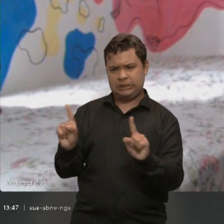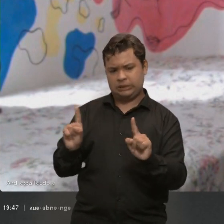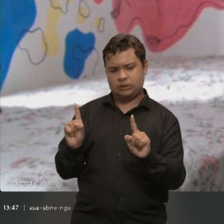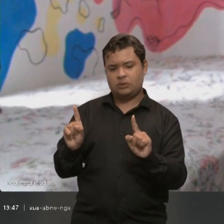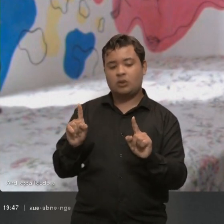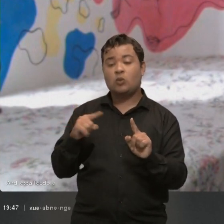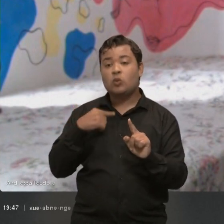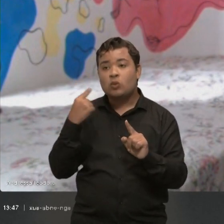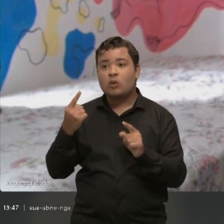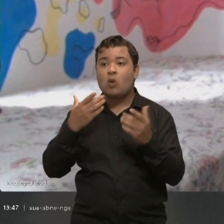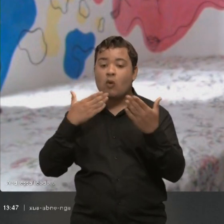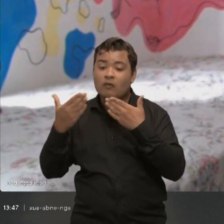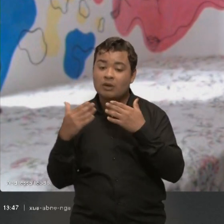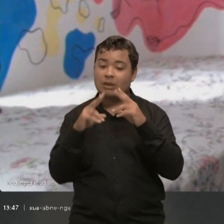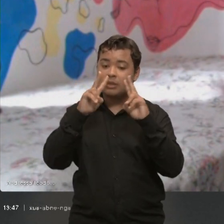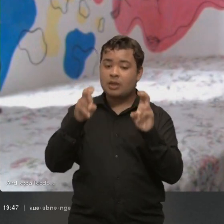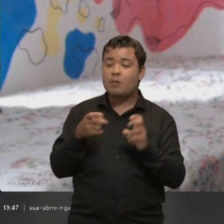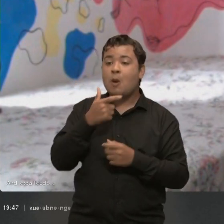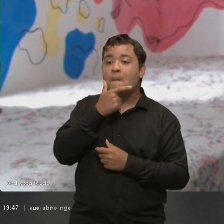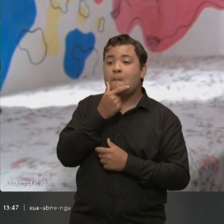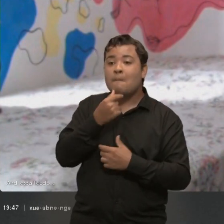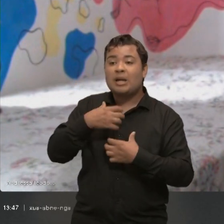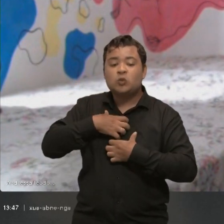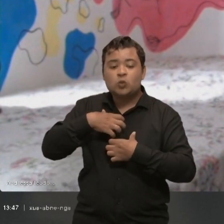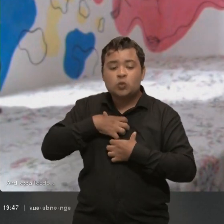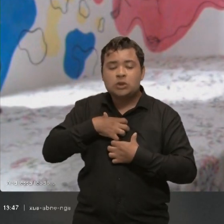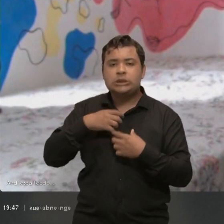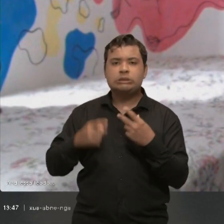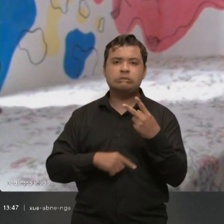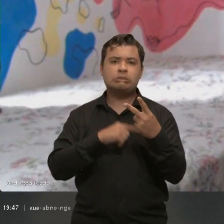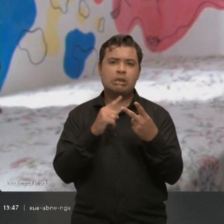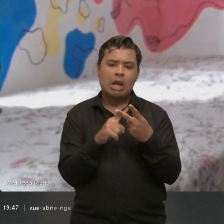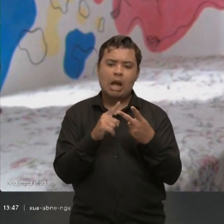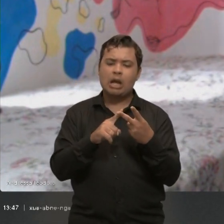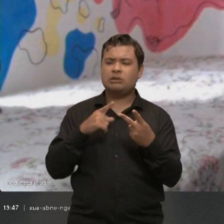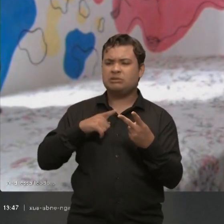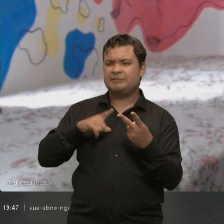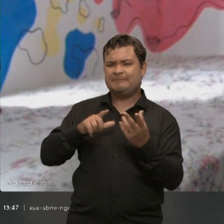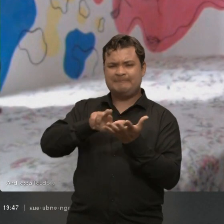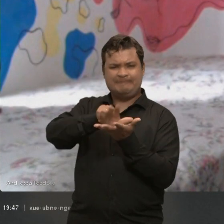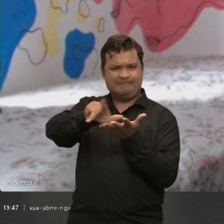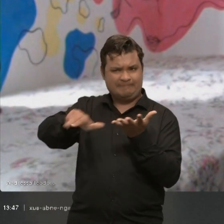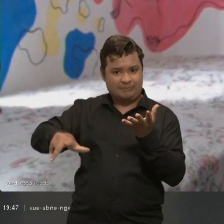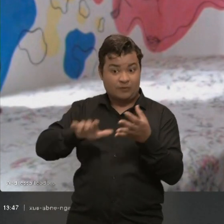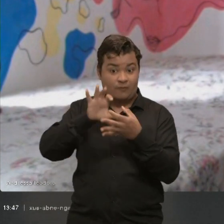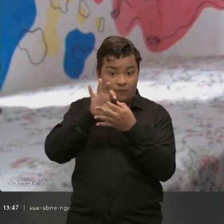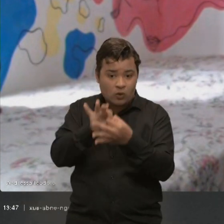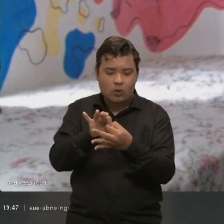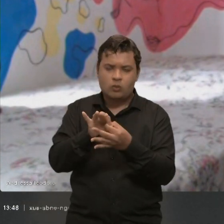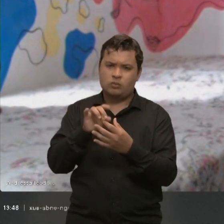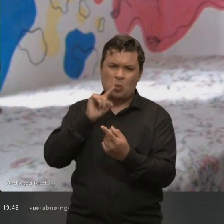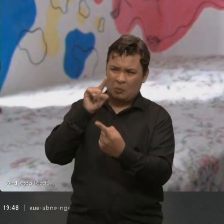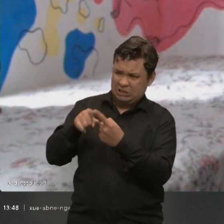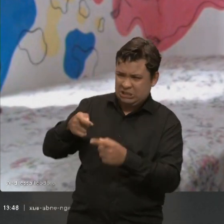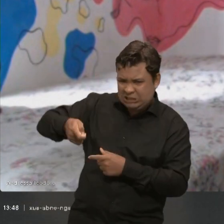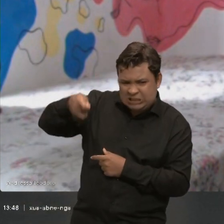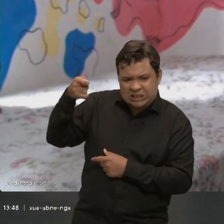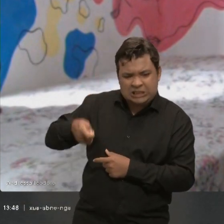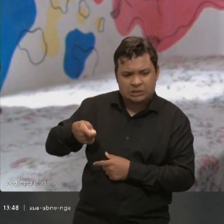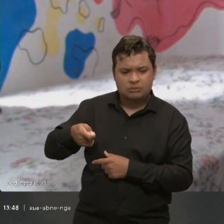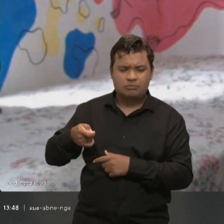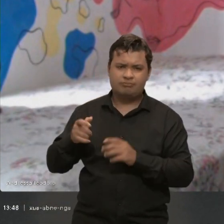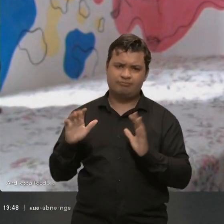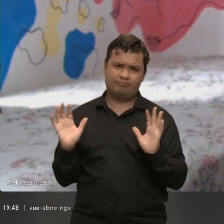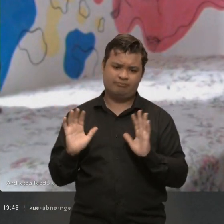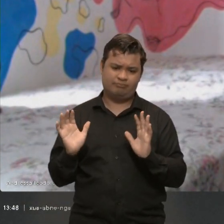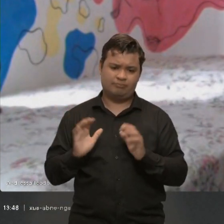sobre masculinidades e todo o universo que envolve masculinidades. Ou seja, isso não é para funcionar como uma punição. Embora,